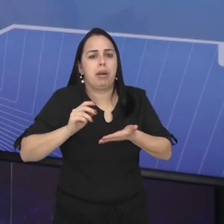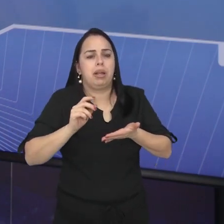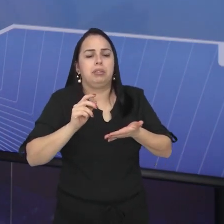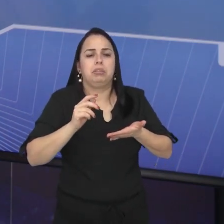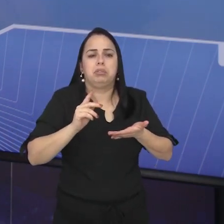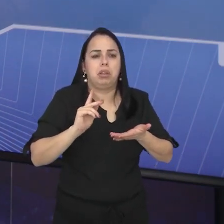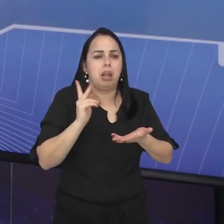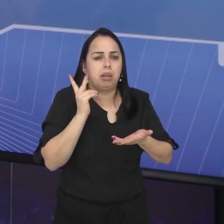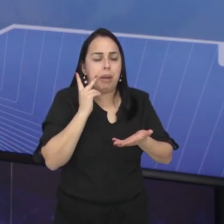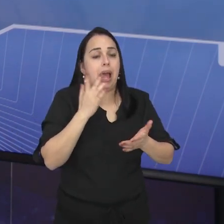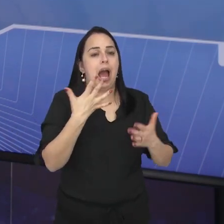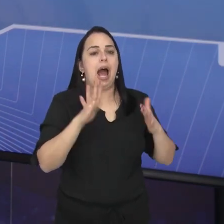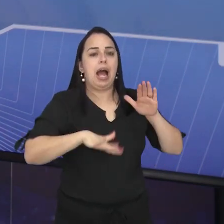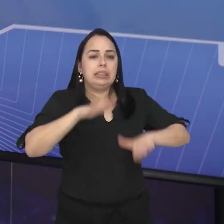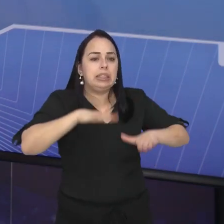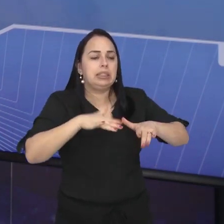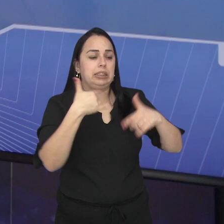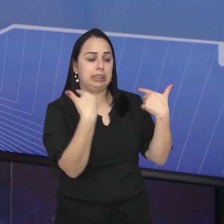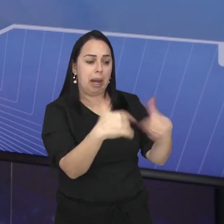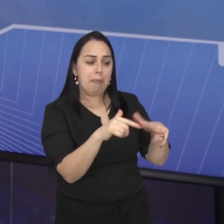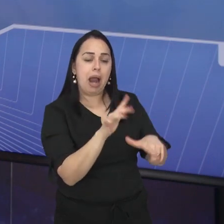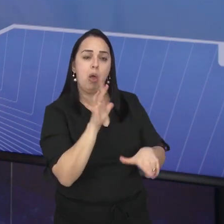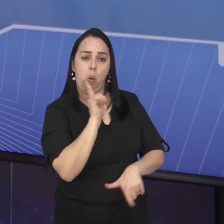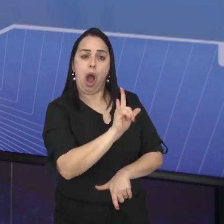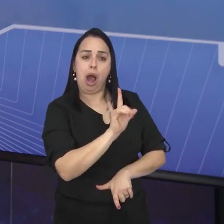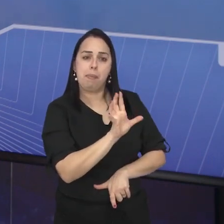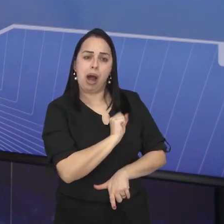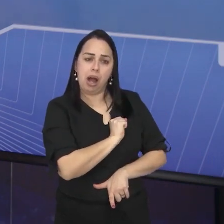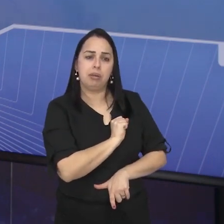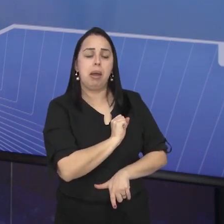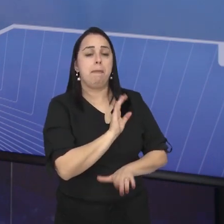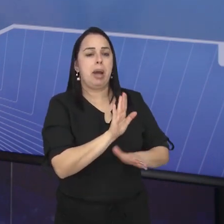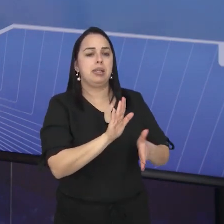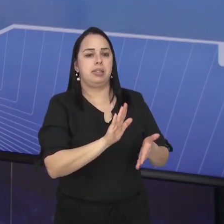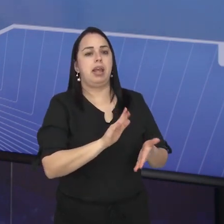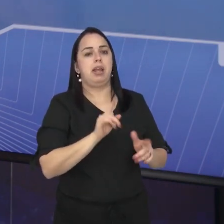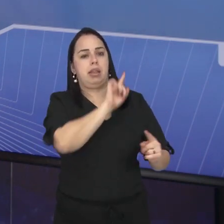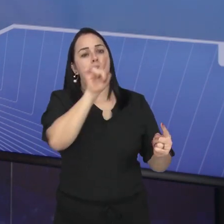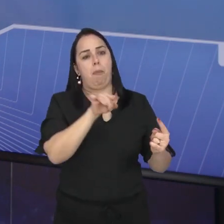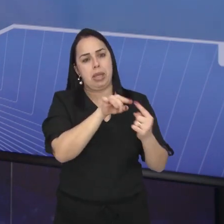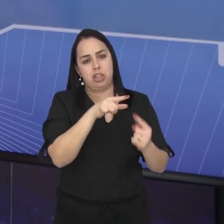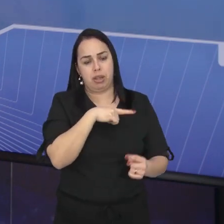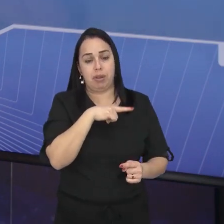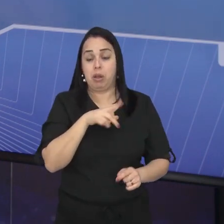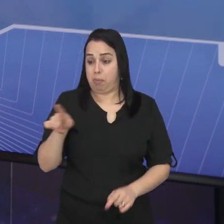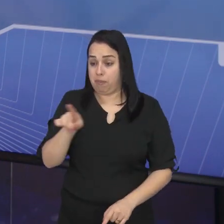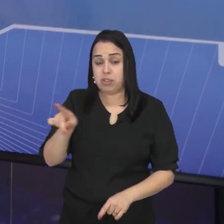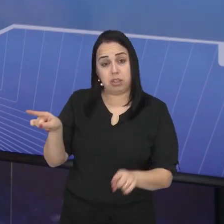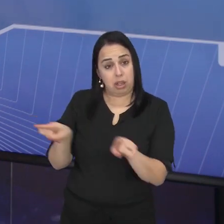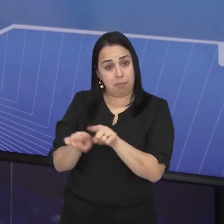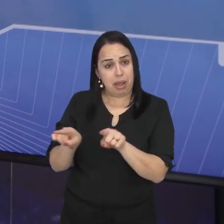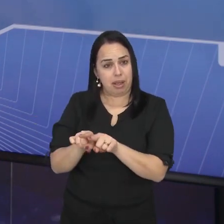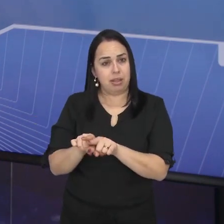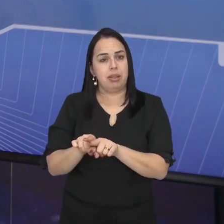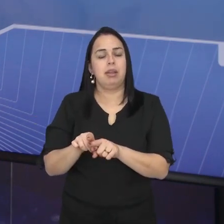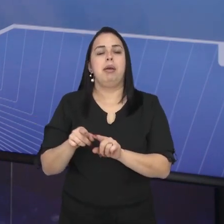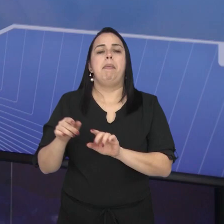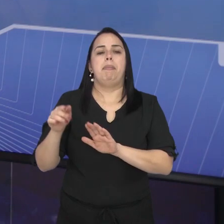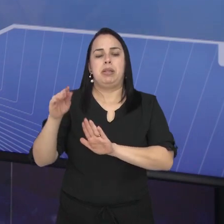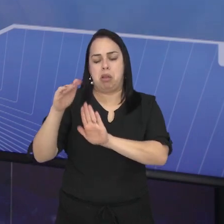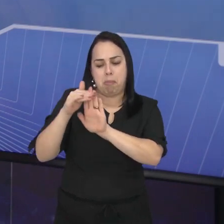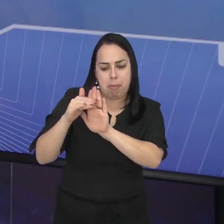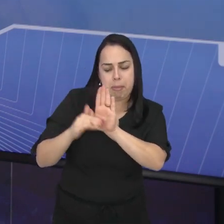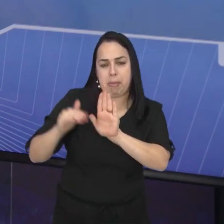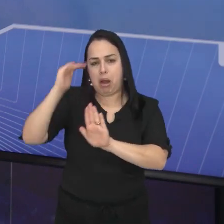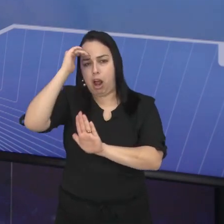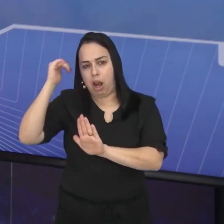E por mais que você ame o seu trabalho, você tem entregas a serem realizadas. Um professor também, né? Tem que